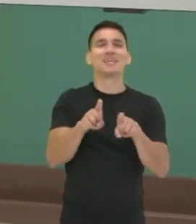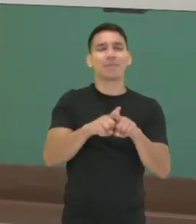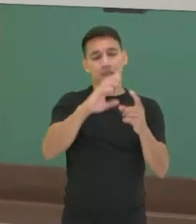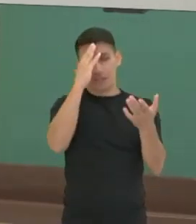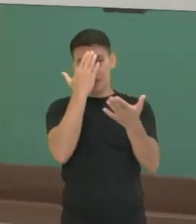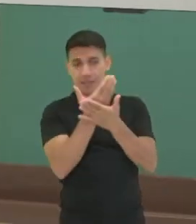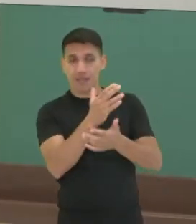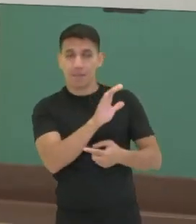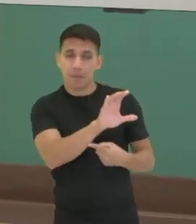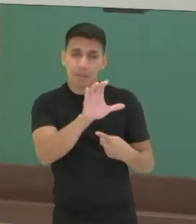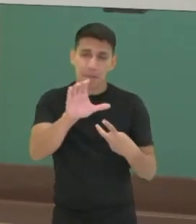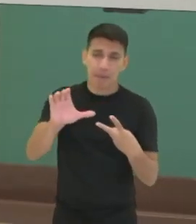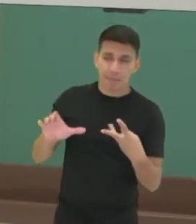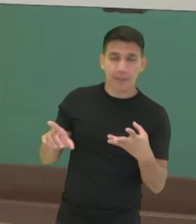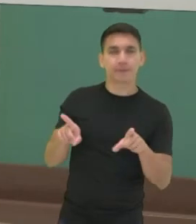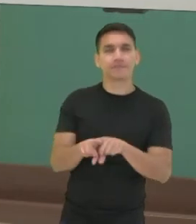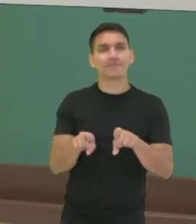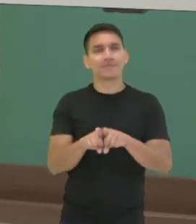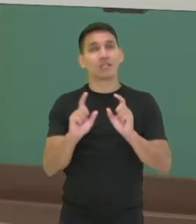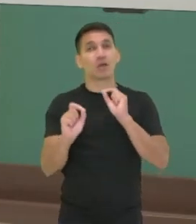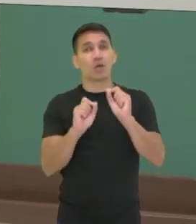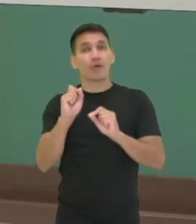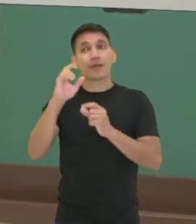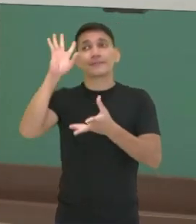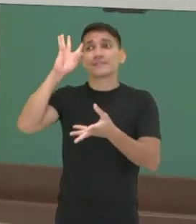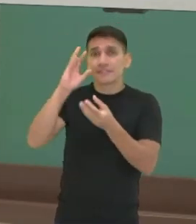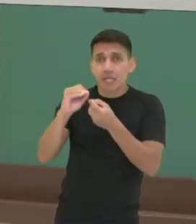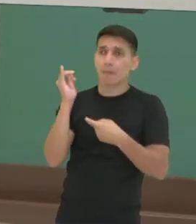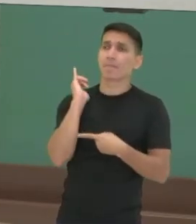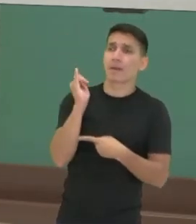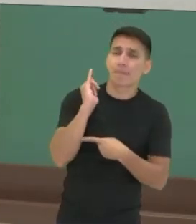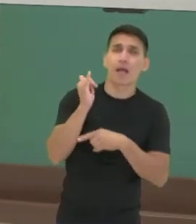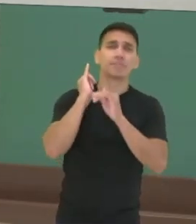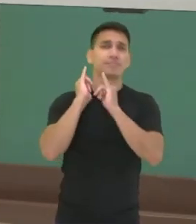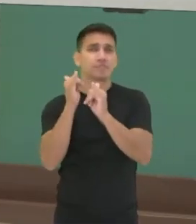crenças. E aí entendemos que o conto, a lenda